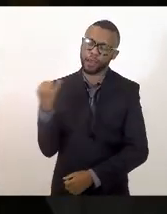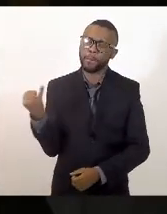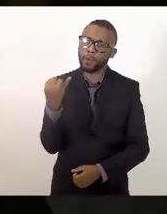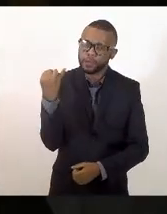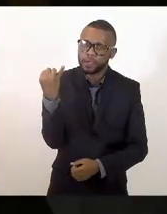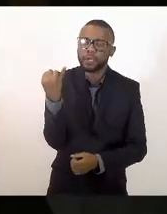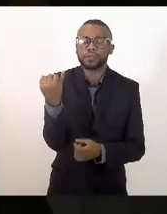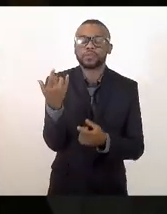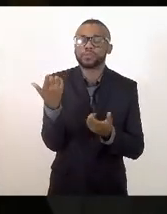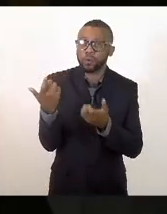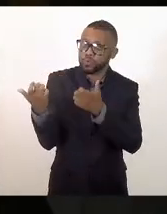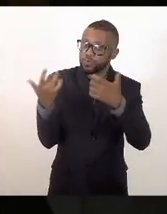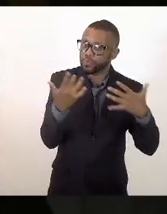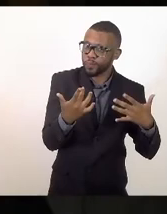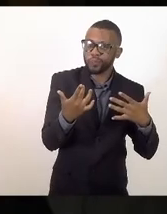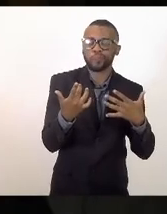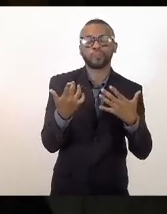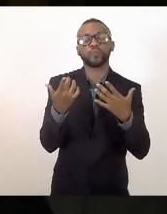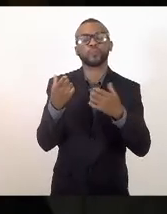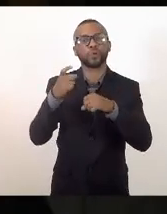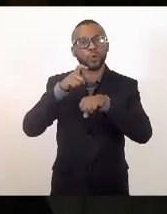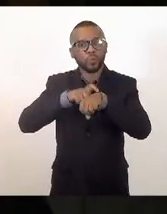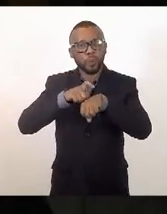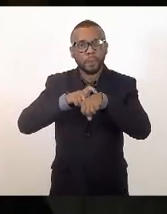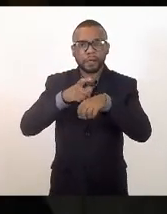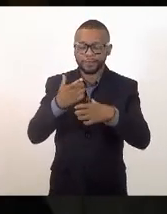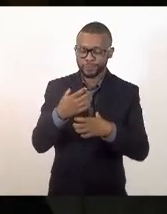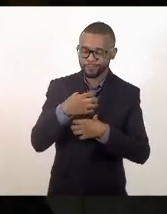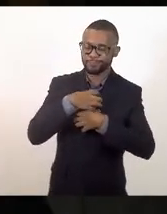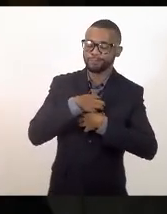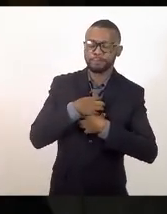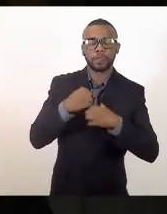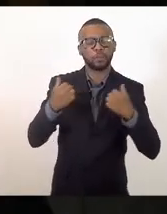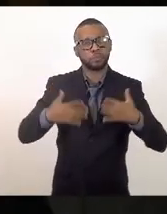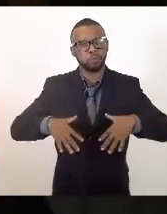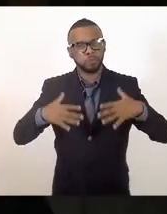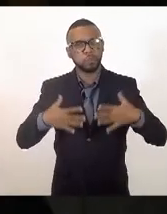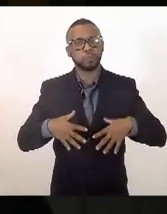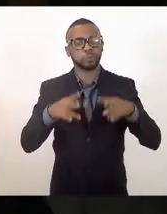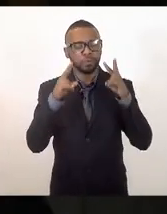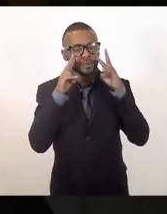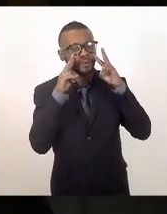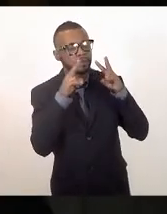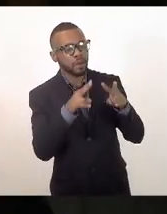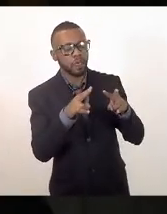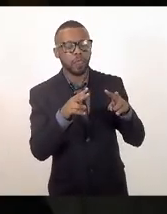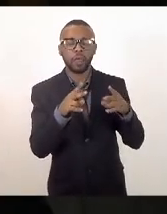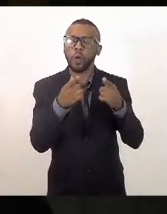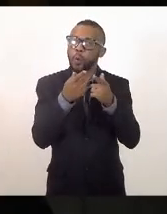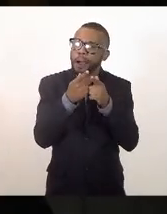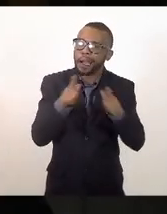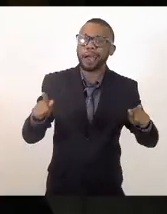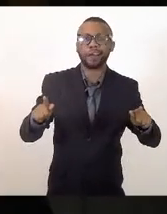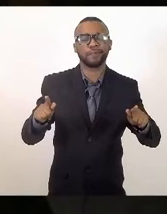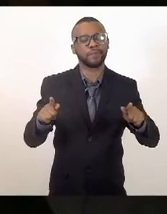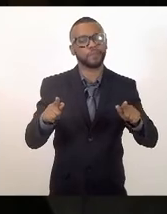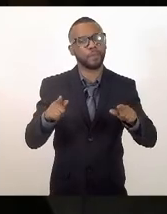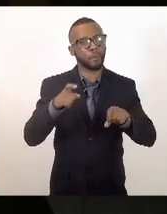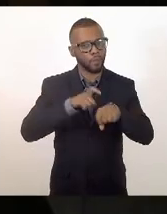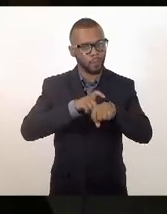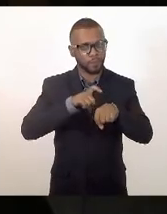do lugar de quem está com um desespero de ver o grave momento que a educação está